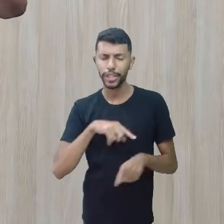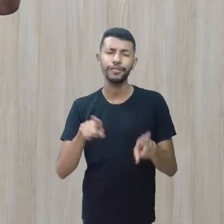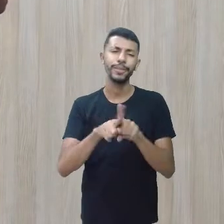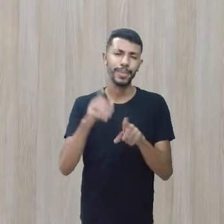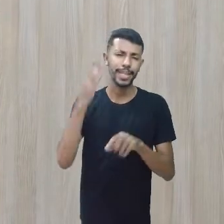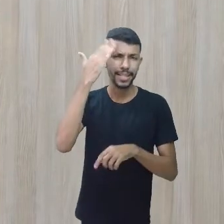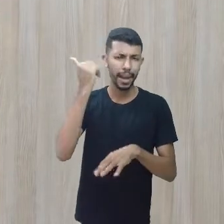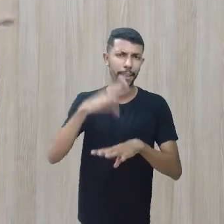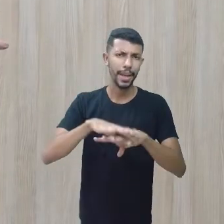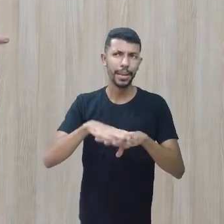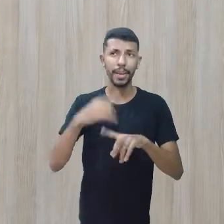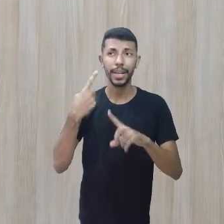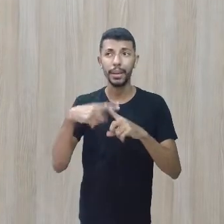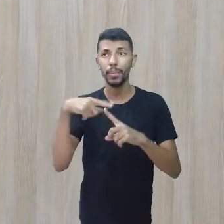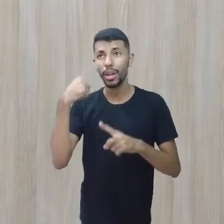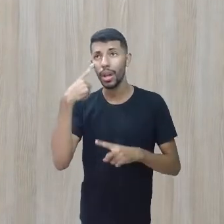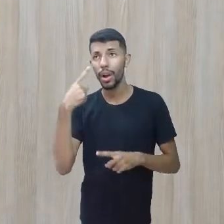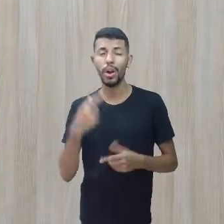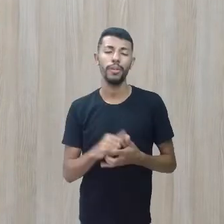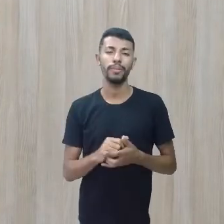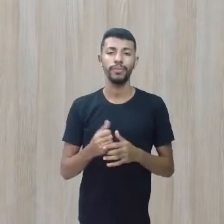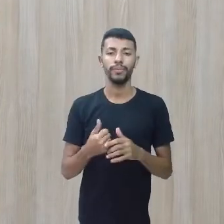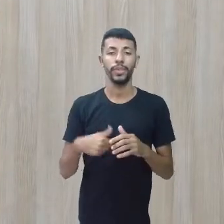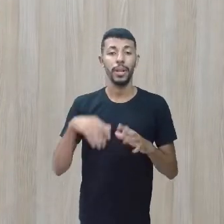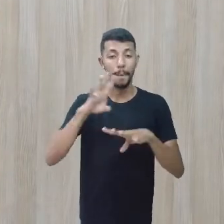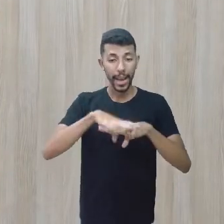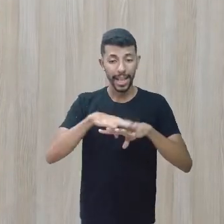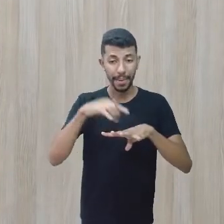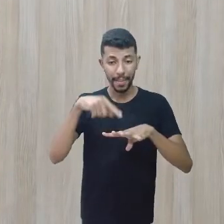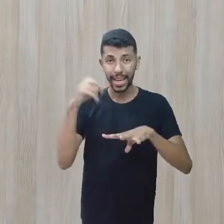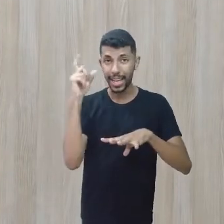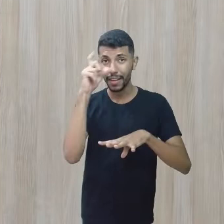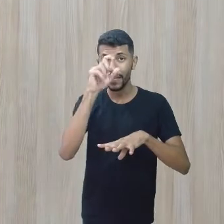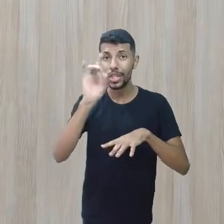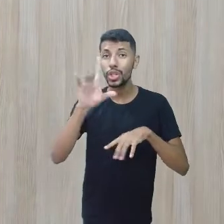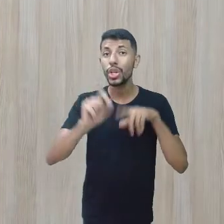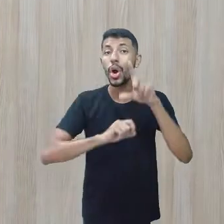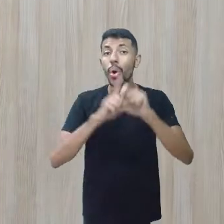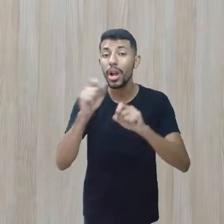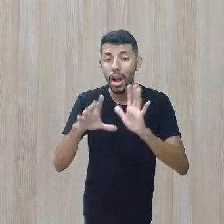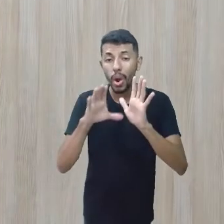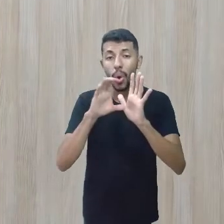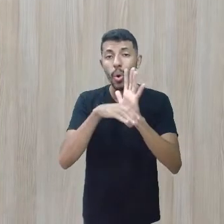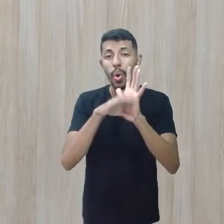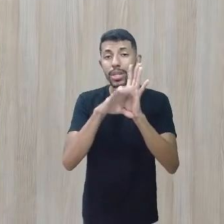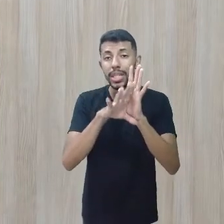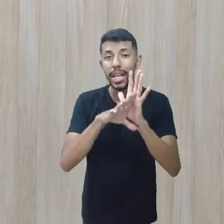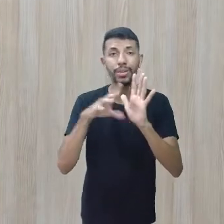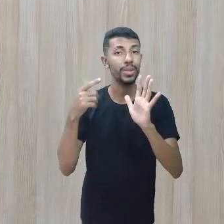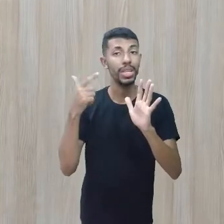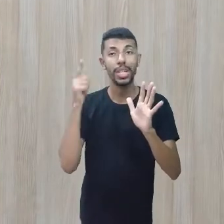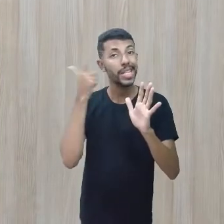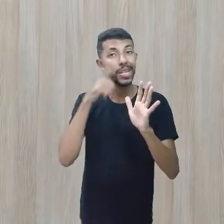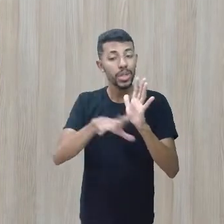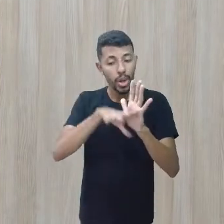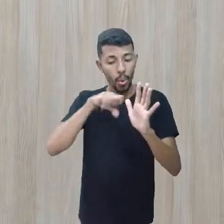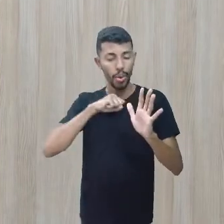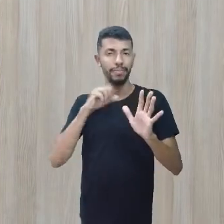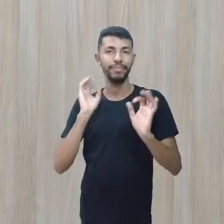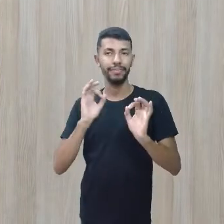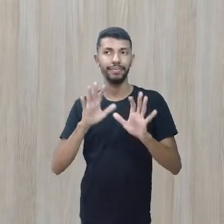é justamente os conceitos que você não adquire. Por quê? Porque você não lê, não quer, você acha que perde tempo lendo, quer ir logo para aqueles